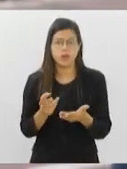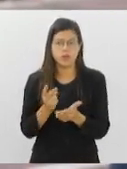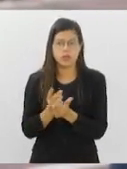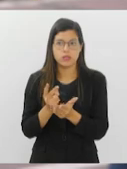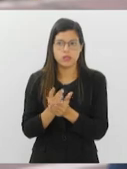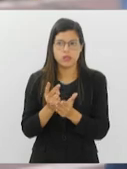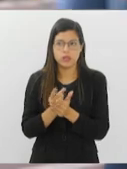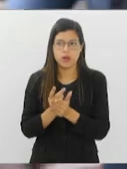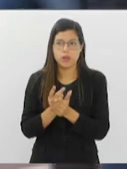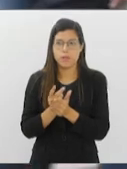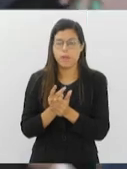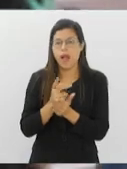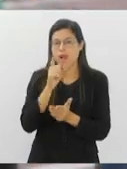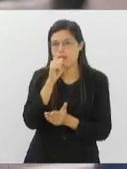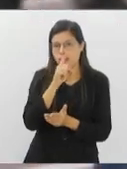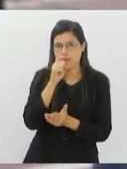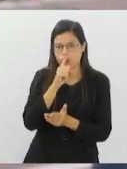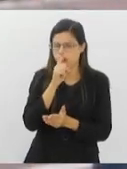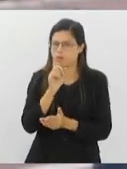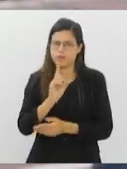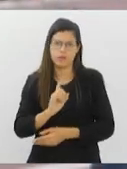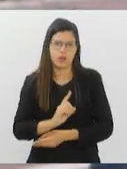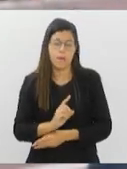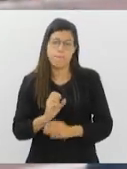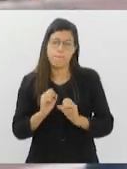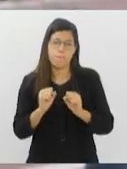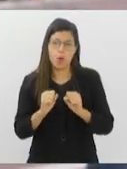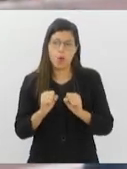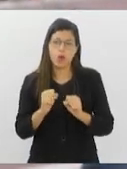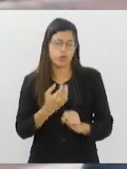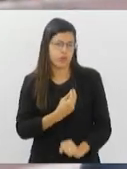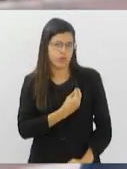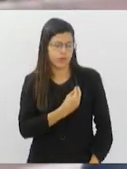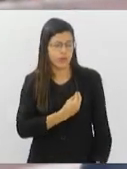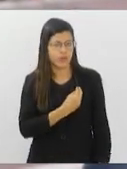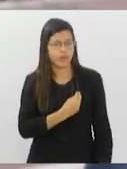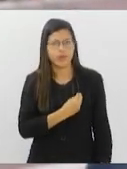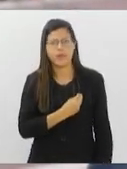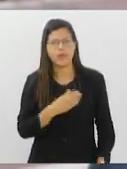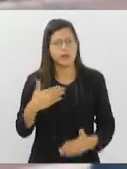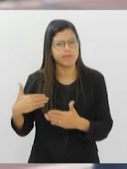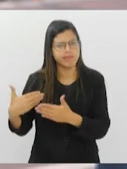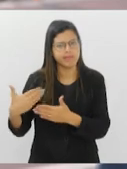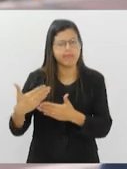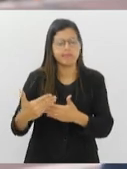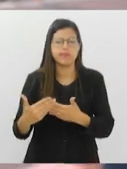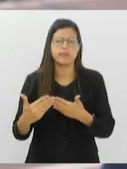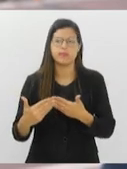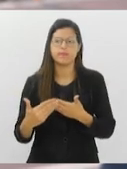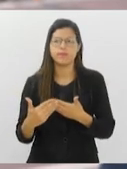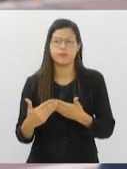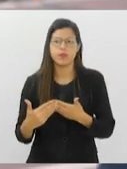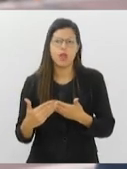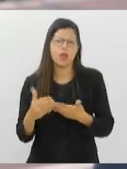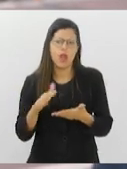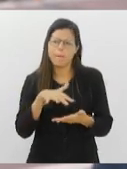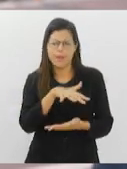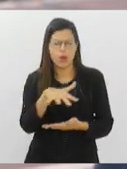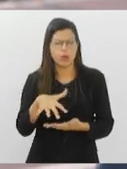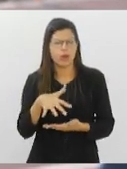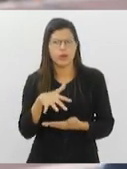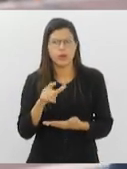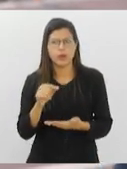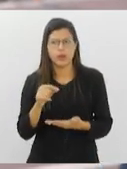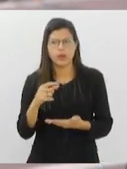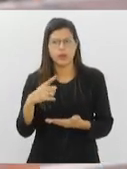de vulnerabilidade. Ele pode estar vivendo até em grandes, muitos casos,